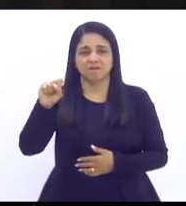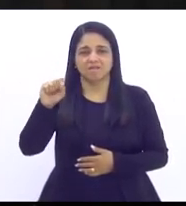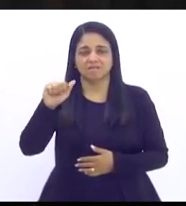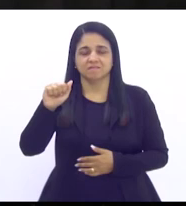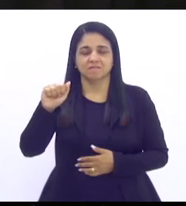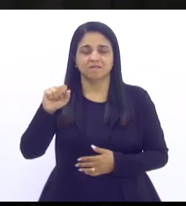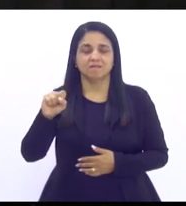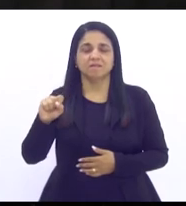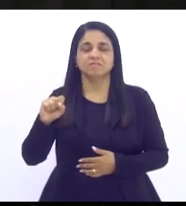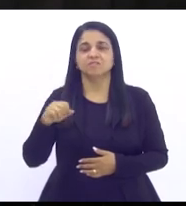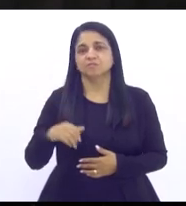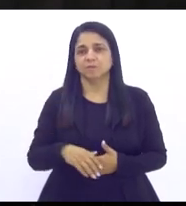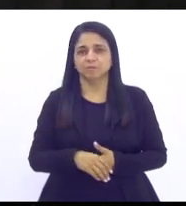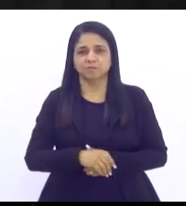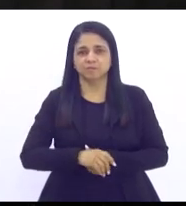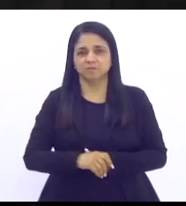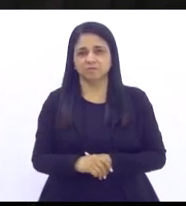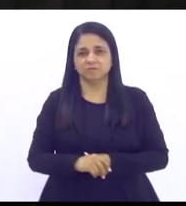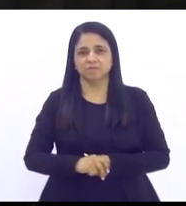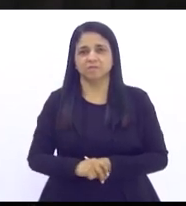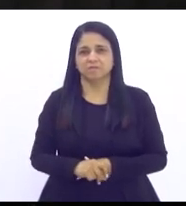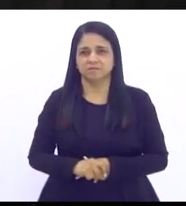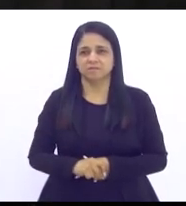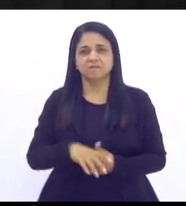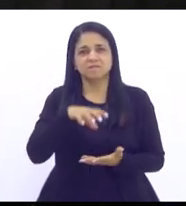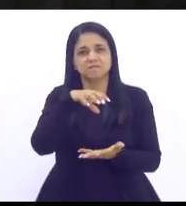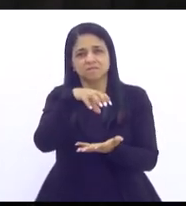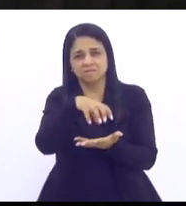Central, não é isso? Da Central de